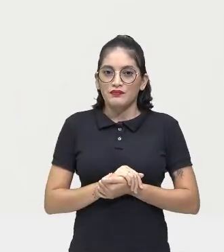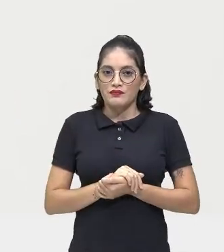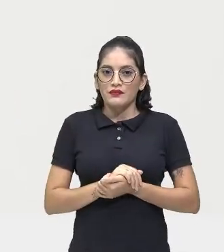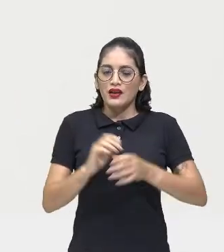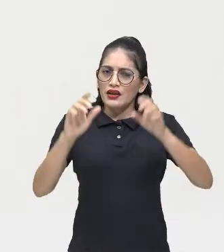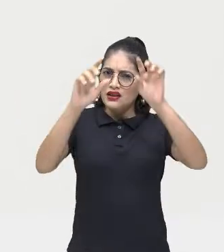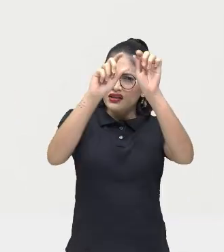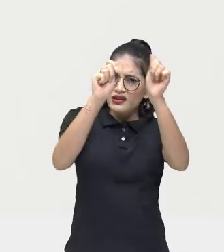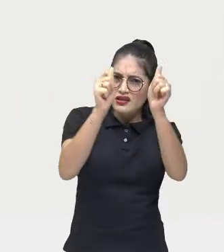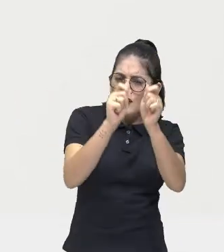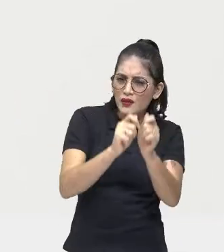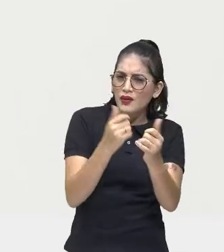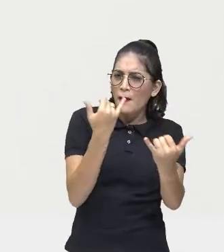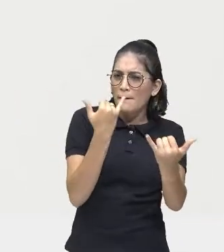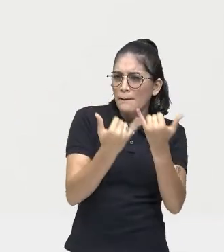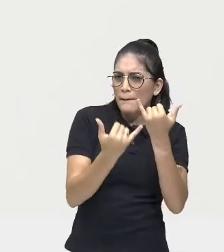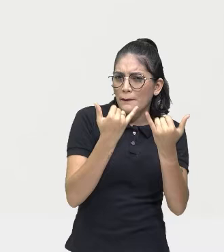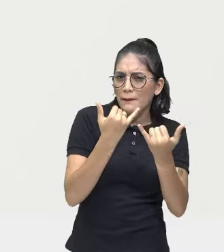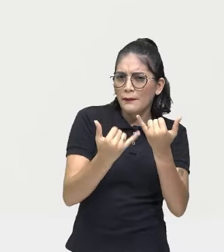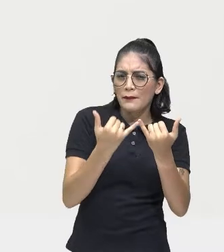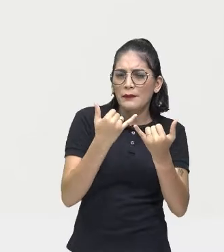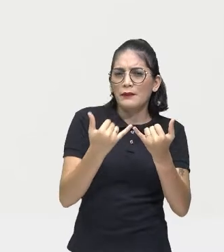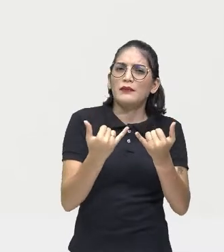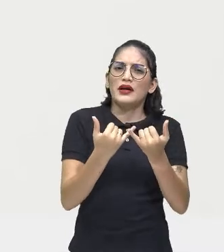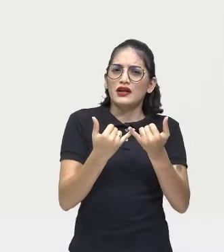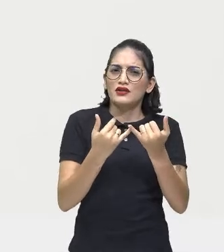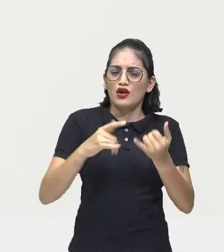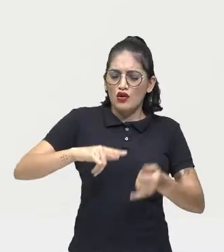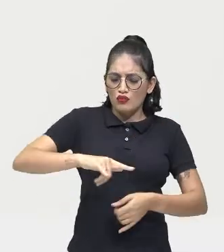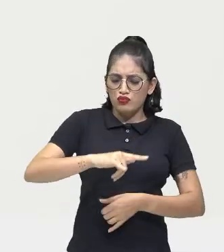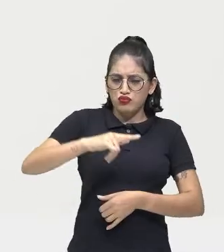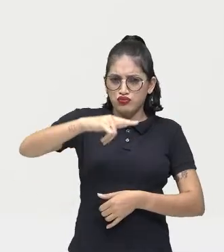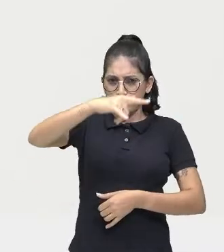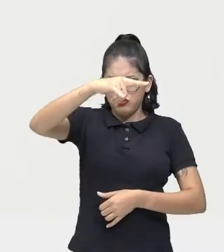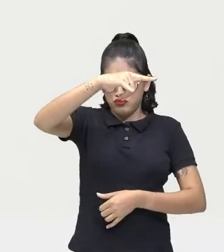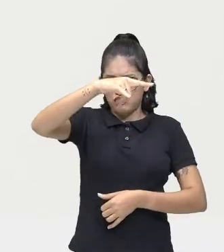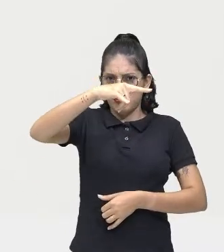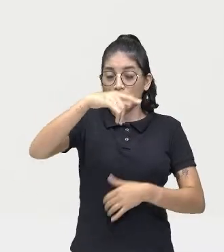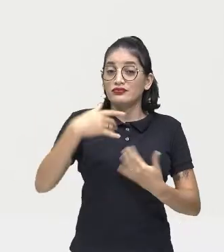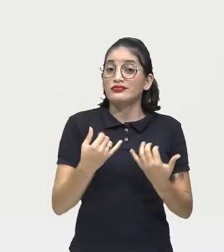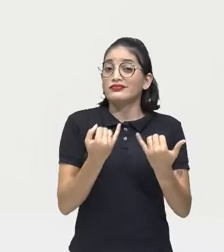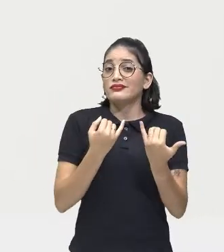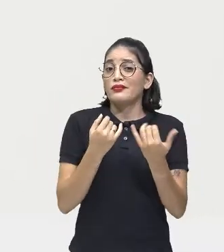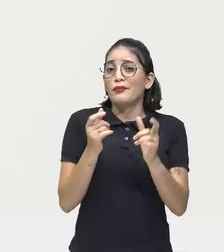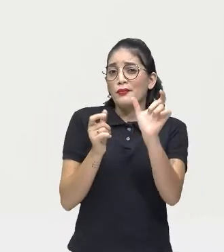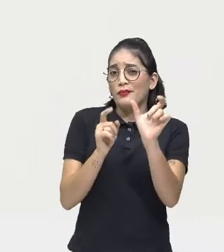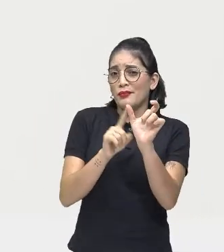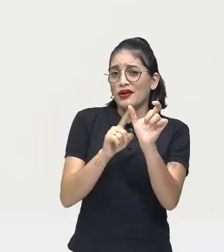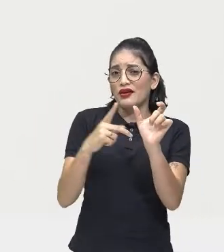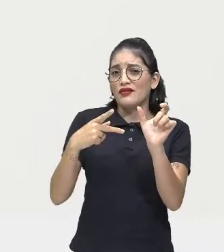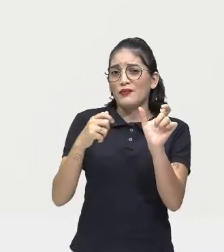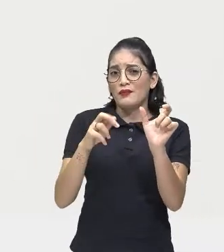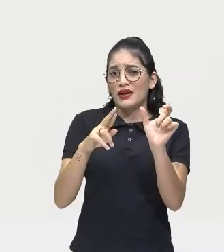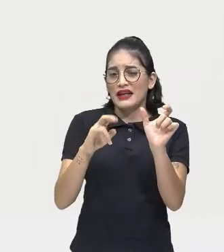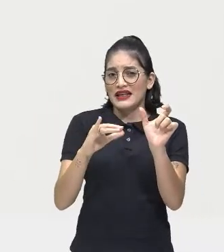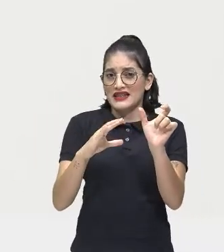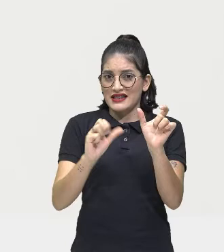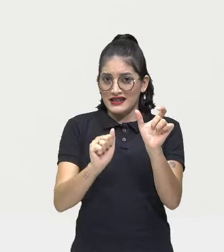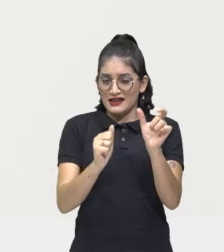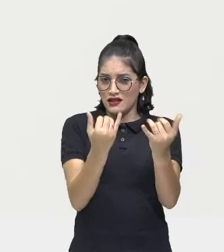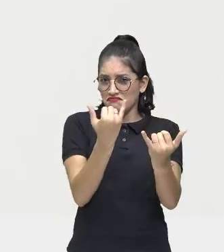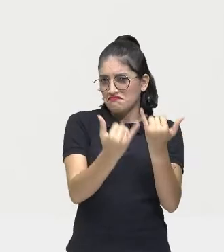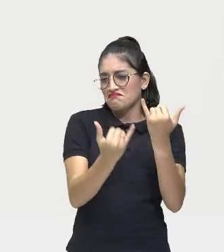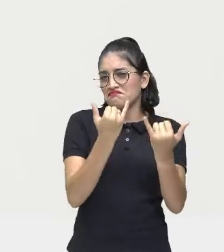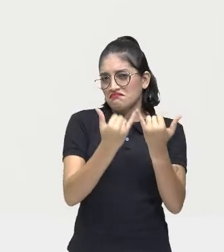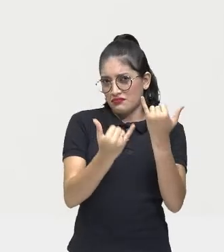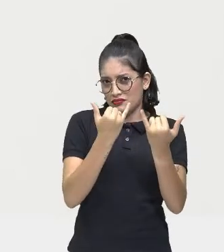escultura parecia um disco voador. Olha só, parecia, ou seja, algo